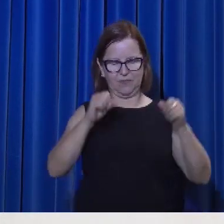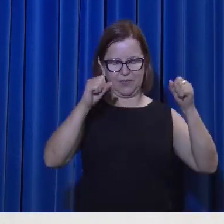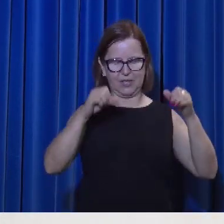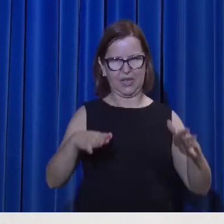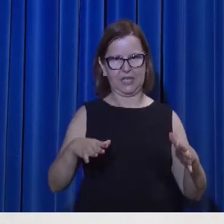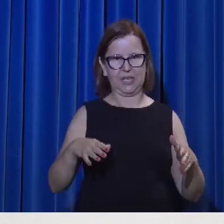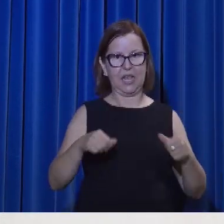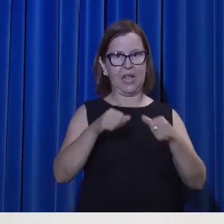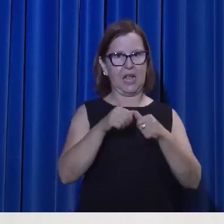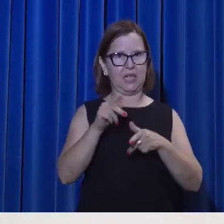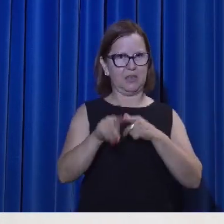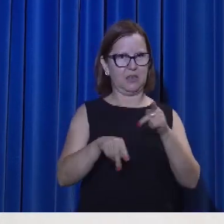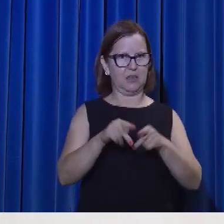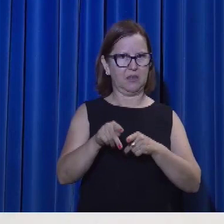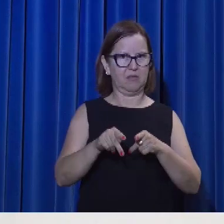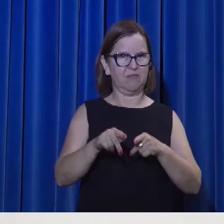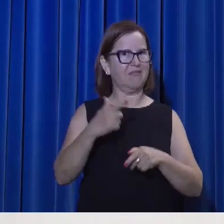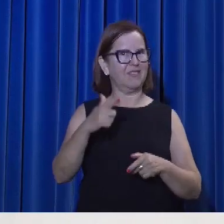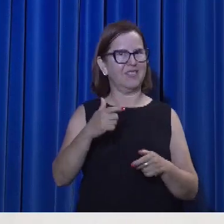Tais homens são, por isso,